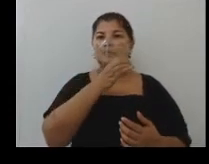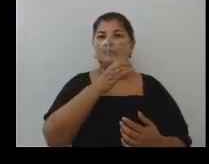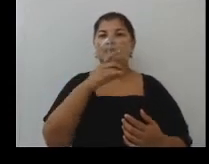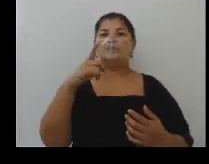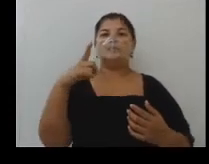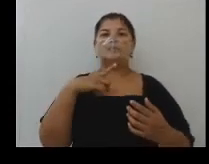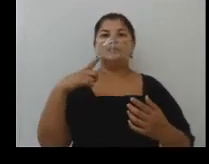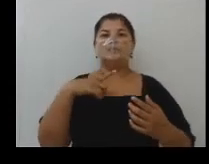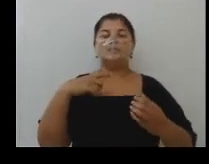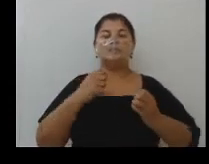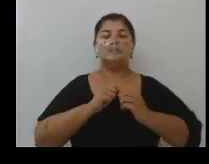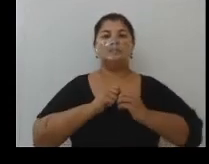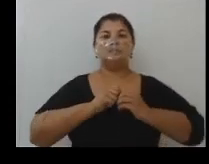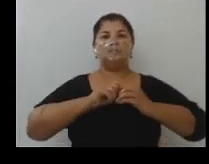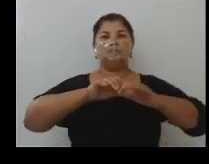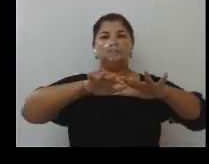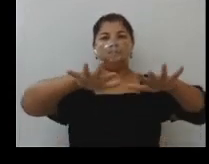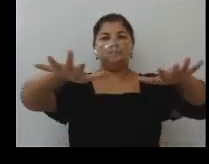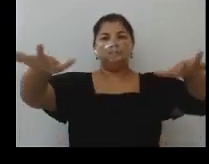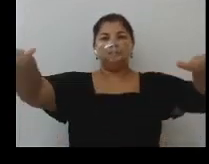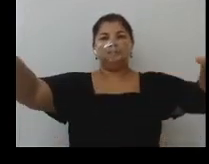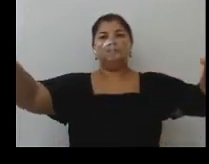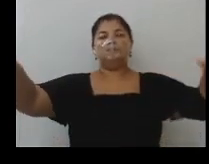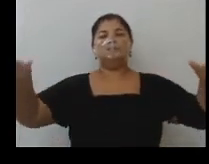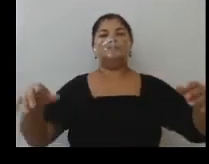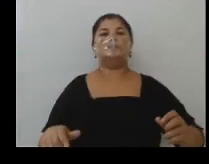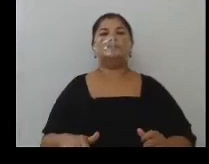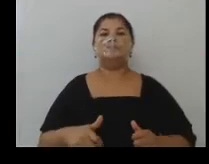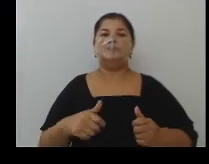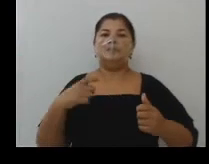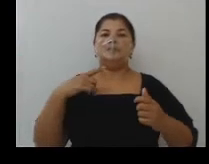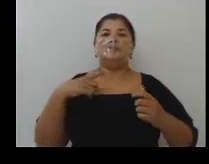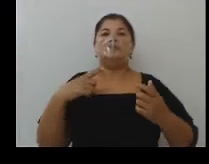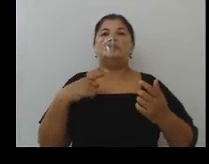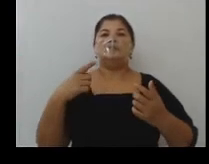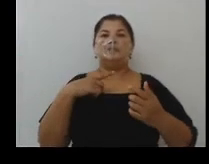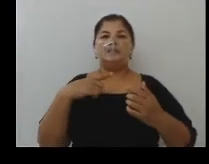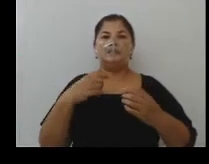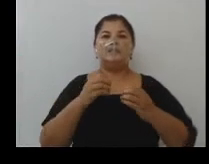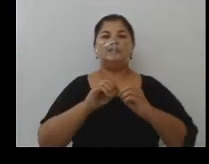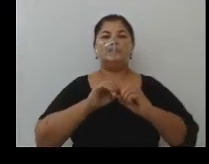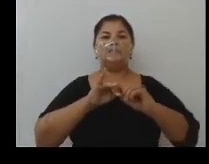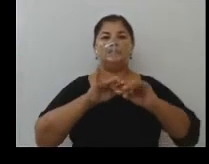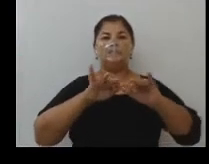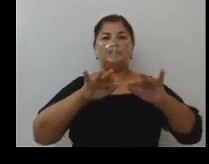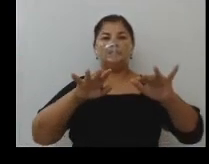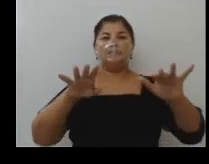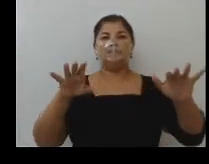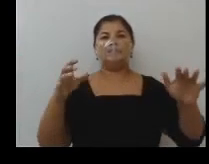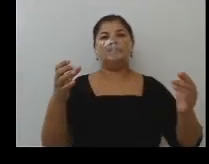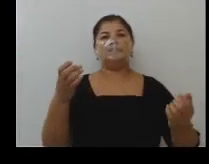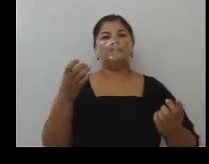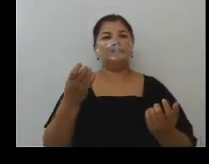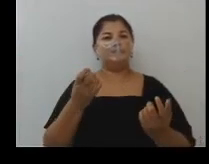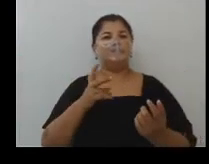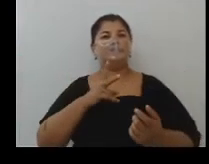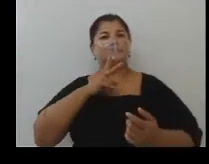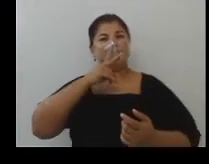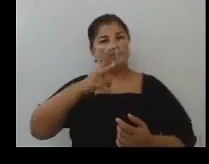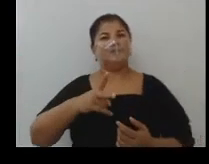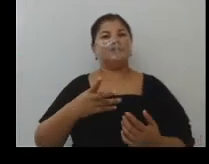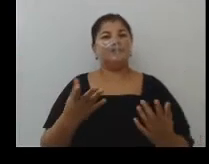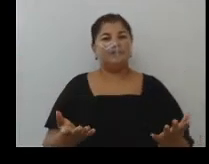uma expansão, tendo sua densidade diminuída e sofrendo deslocamento ascendente. Olha, traduzindo, essa